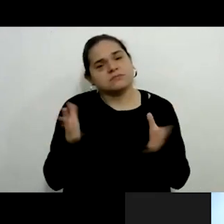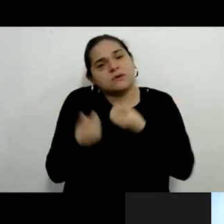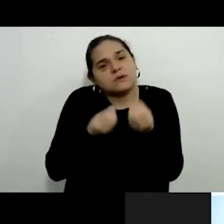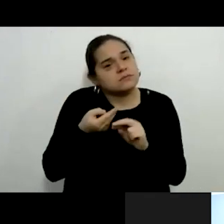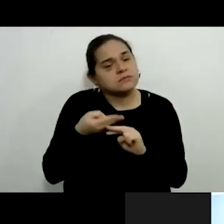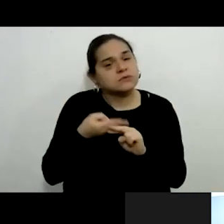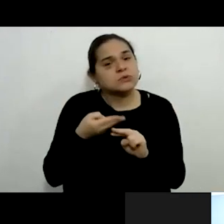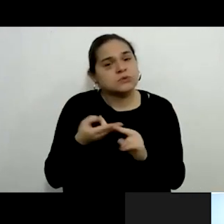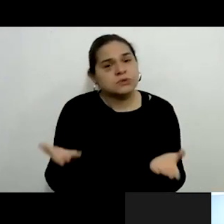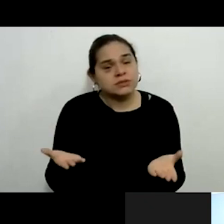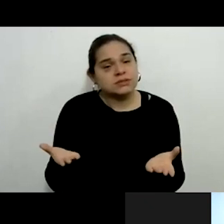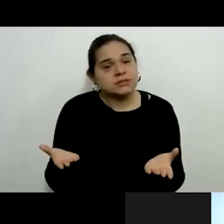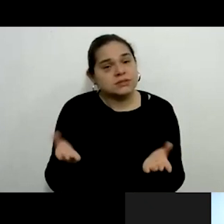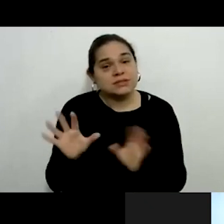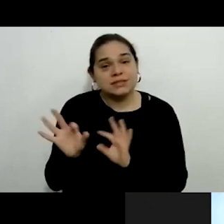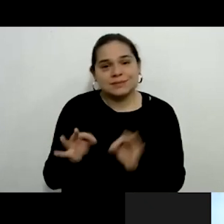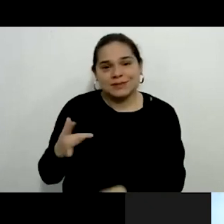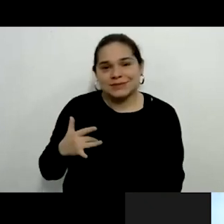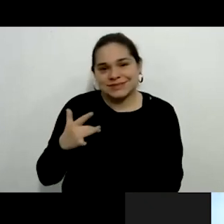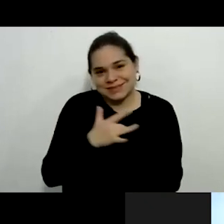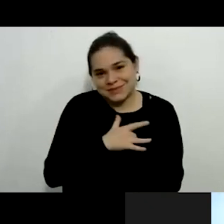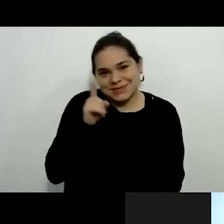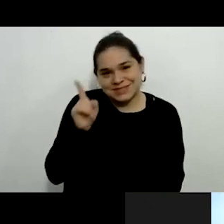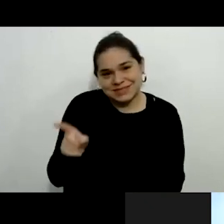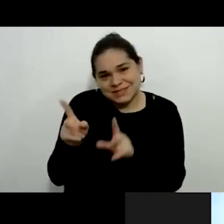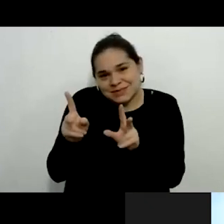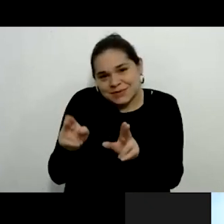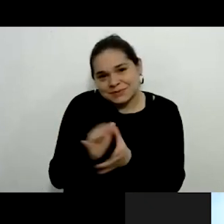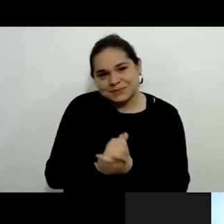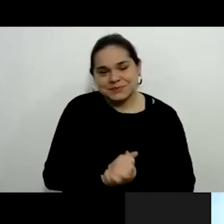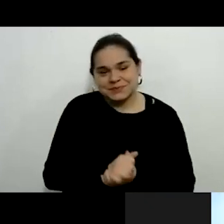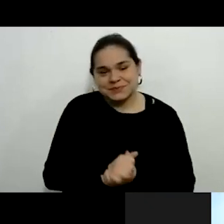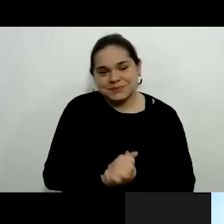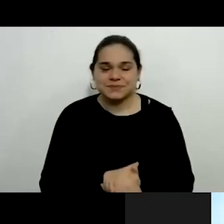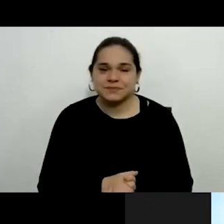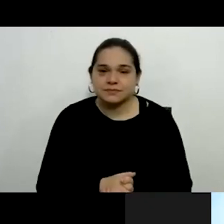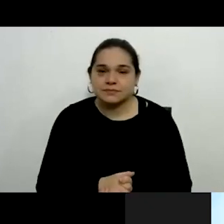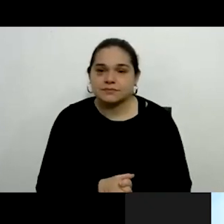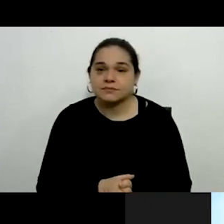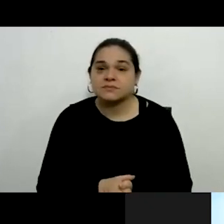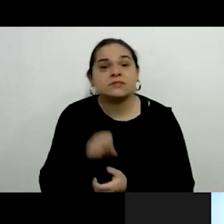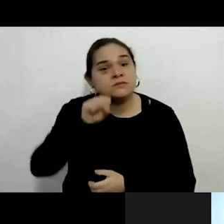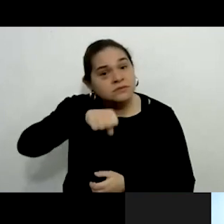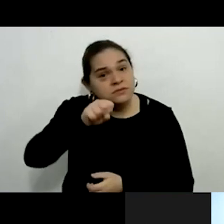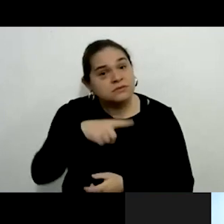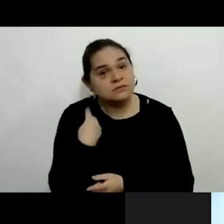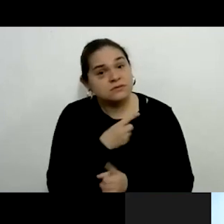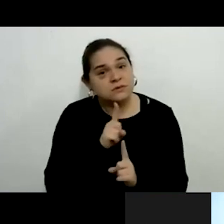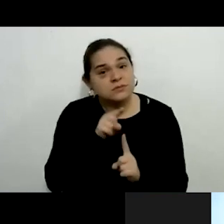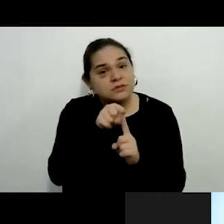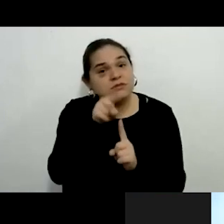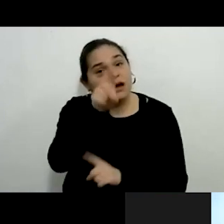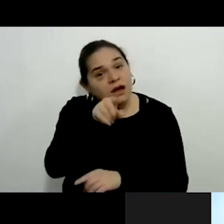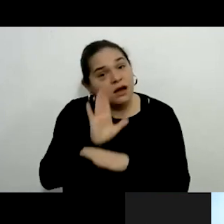esse plano de saúde da forma que está sendo implementado pelo nosso sindicato aí. E a nossa função é essa, Tião? Ajudar mesmo.